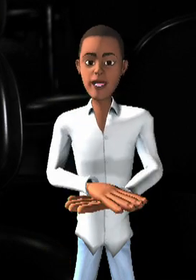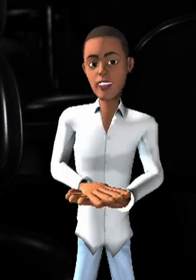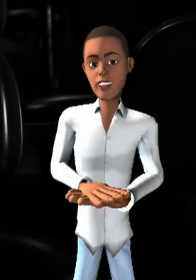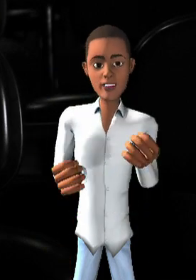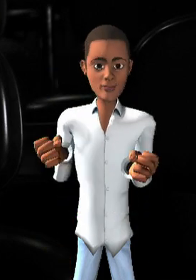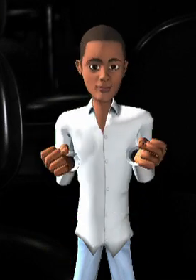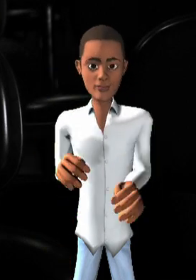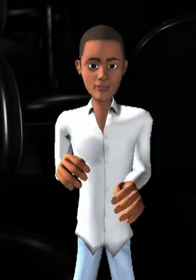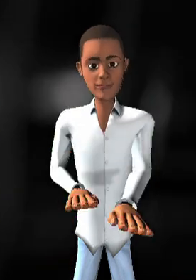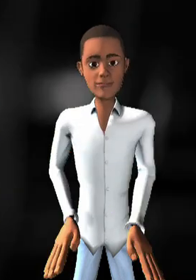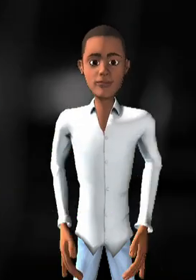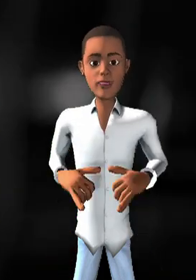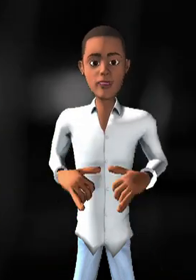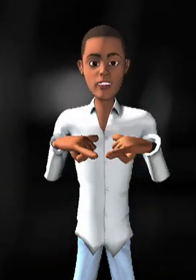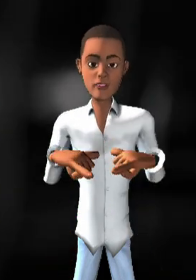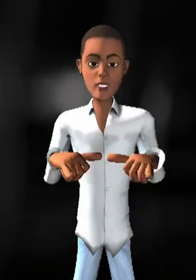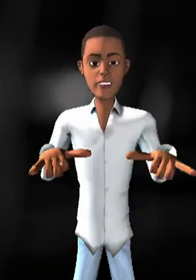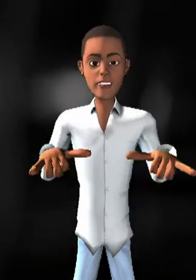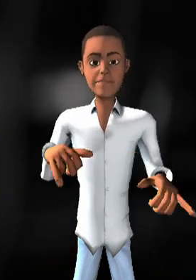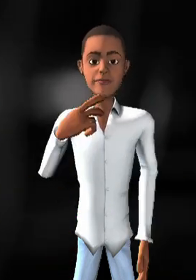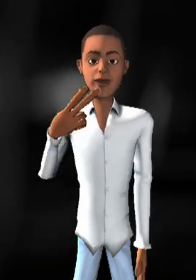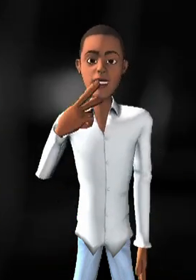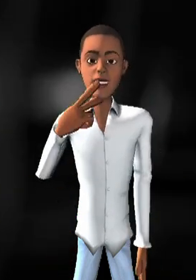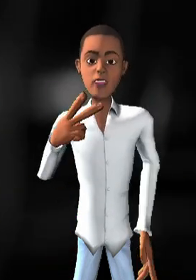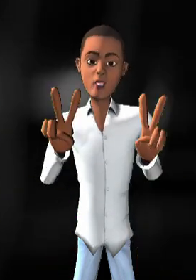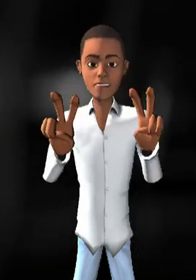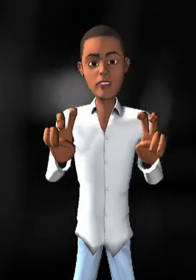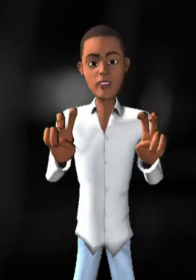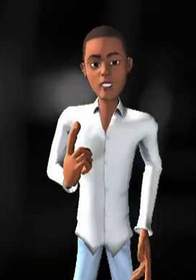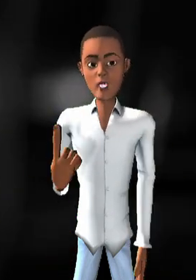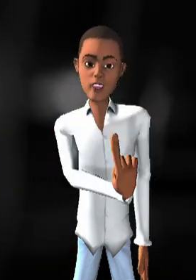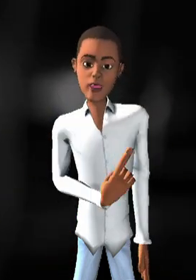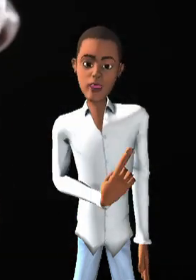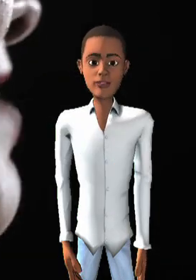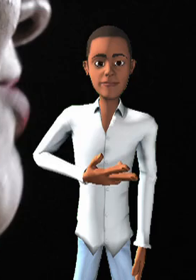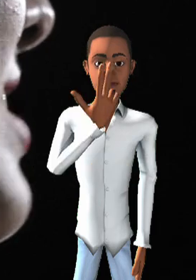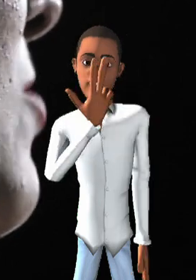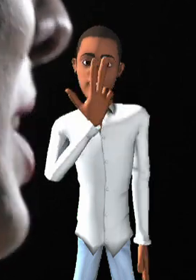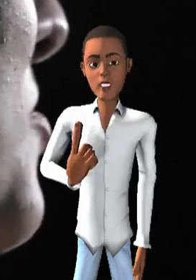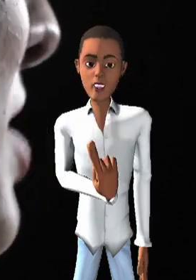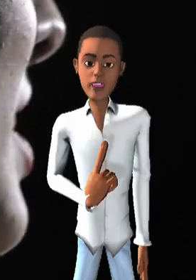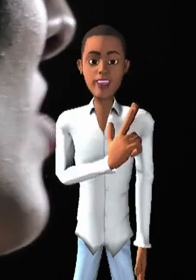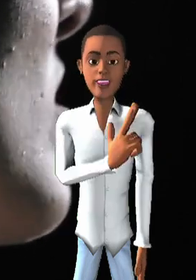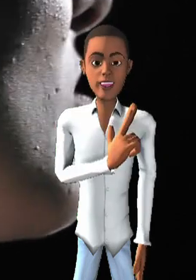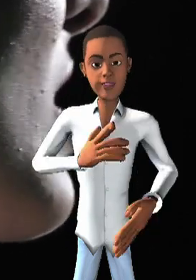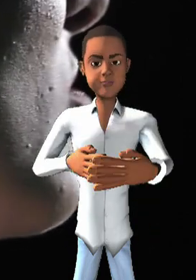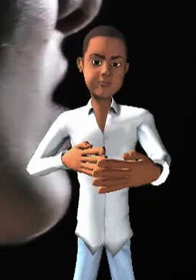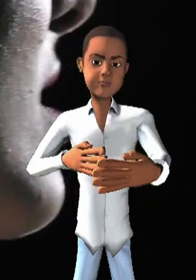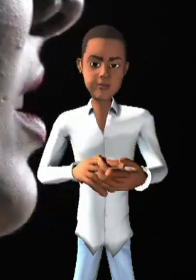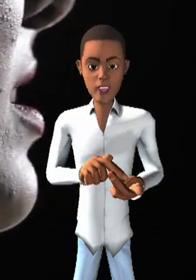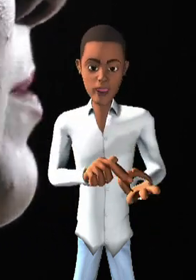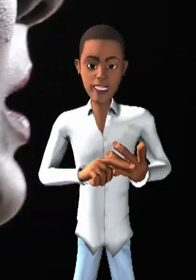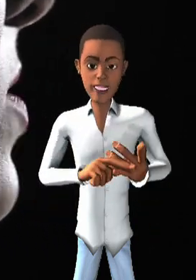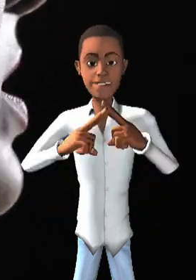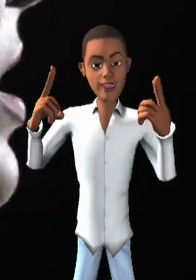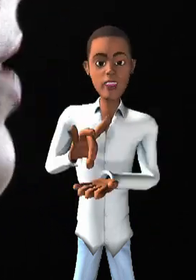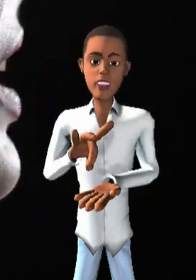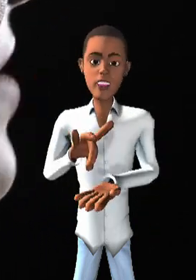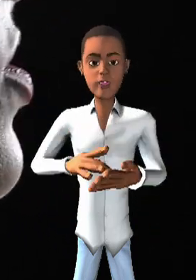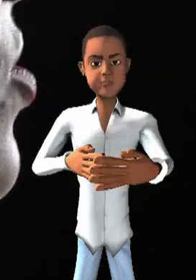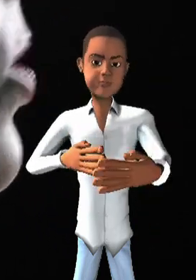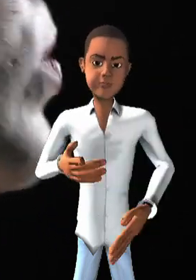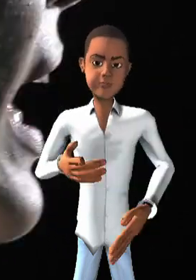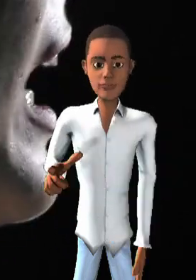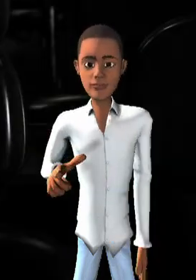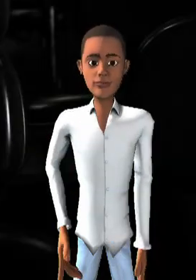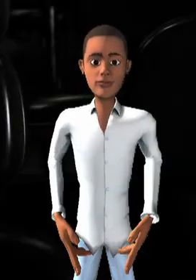não entende de trânsito, né? Esses pequenos dados que passam sobre nós e que fazem com que a gente acredite que a gente tem certas limitações que, na verdade,